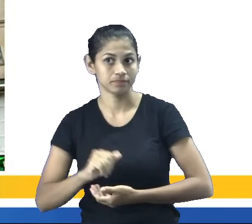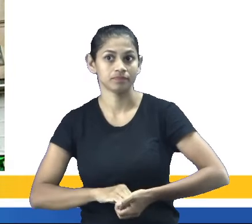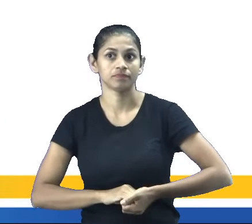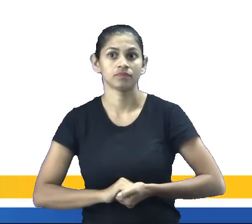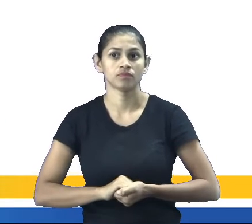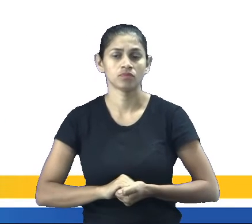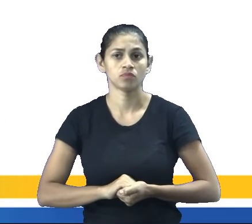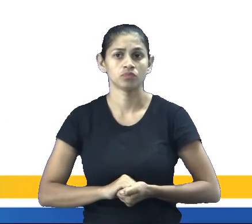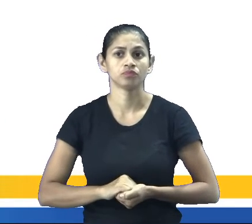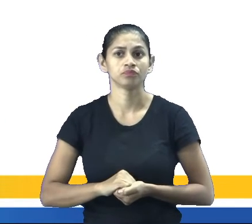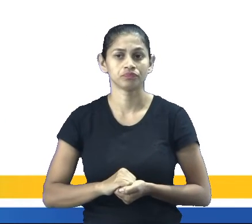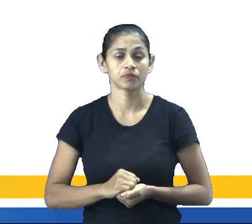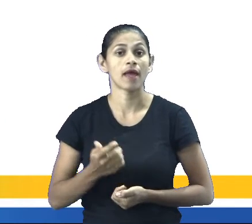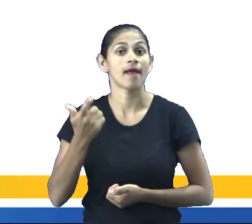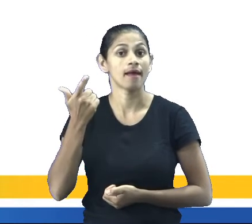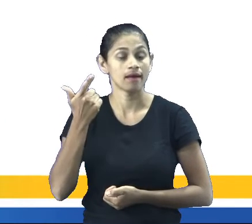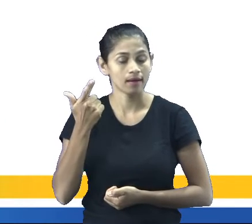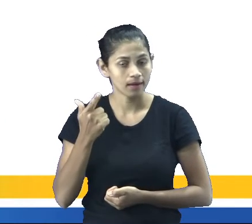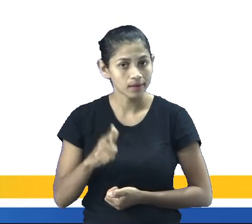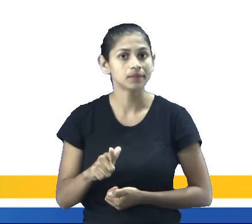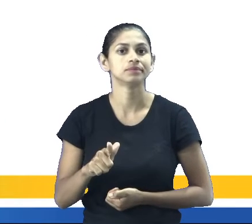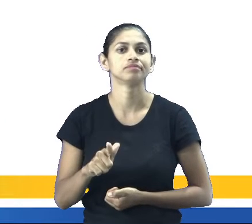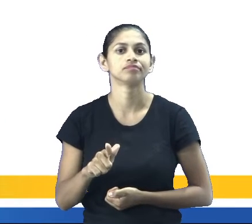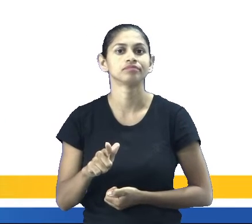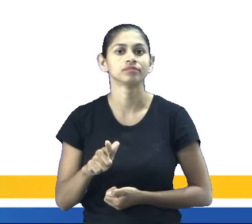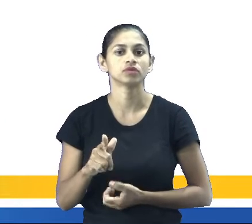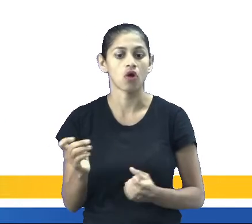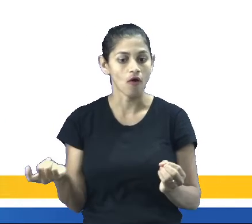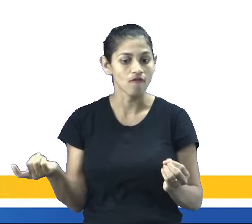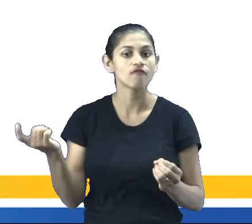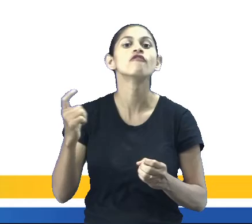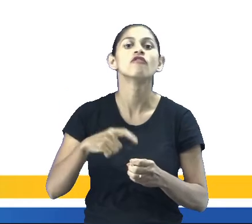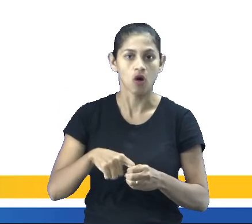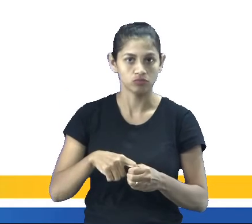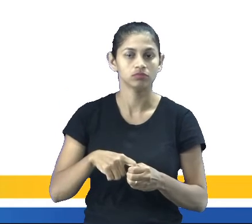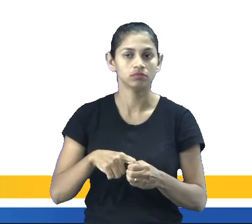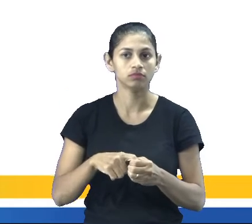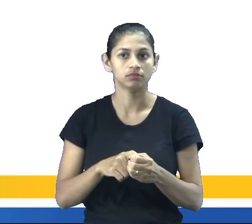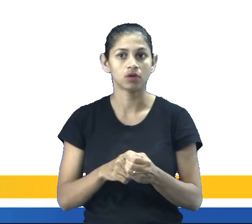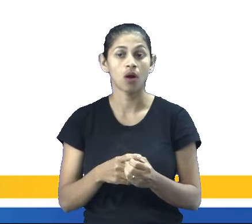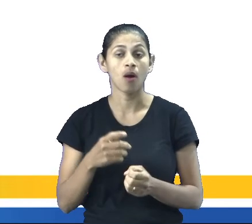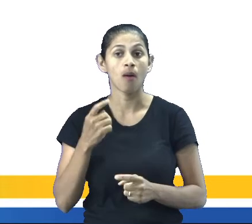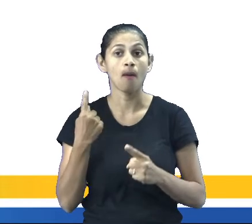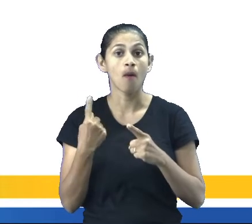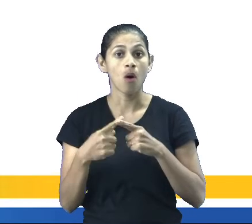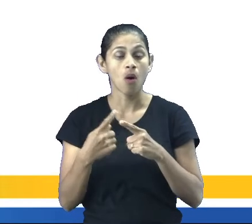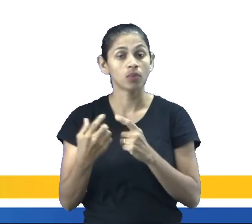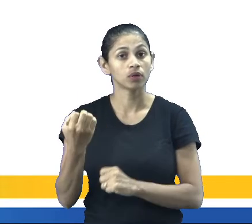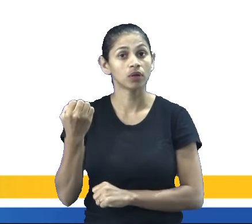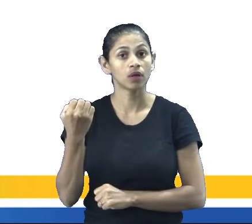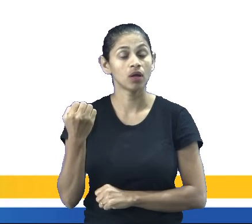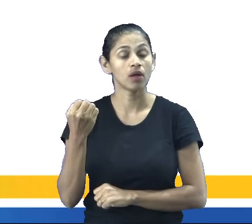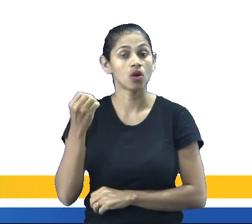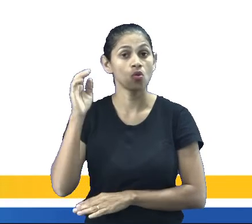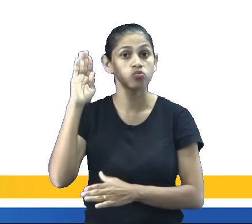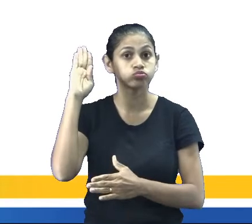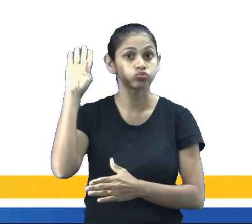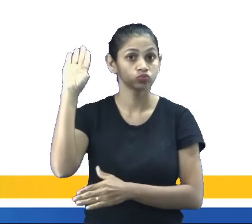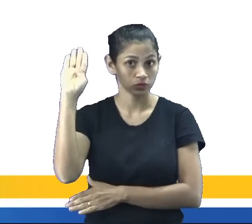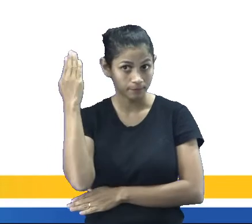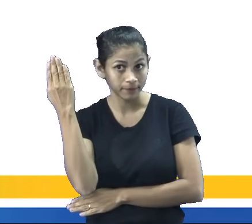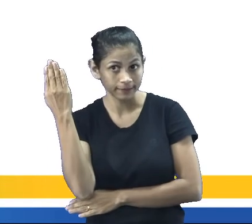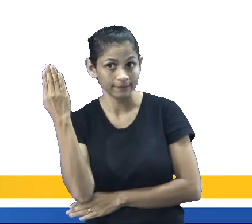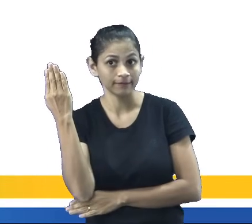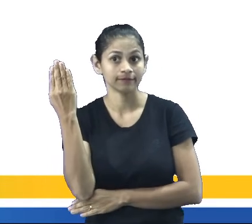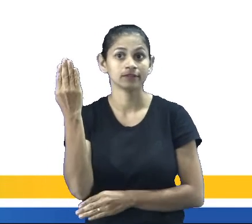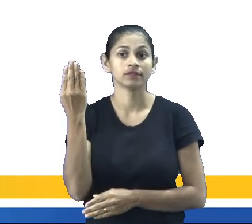energia renovável, porque a gente vai estar reutilizando ali os resíduos madeireiros, né? Então, resíduos de madeira que não estão